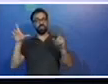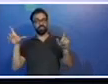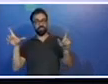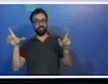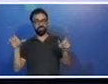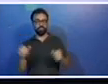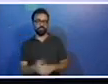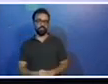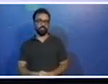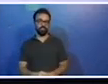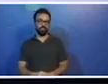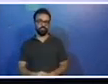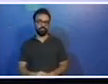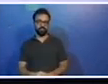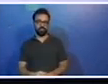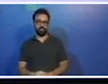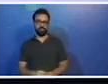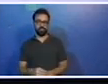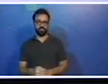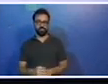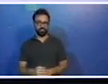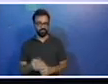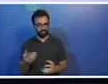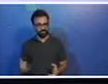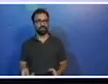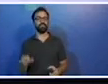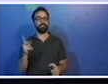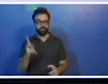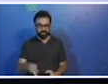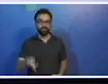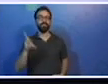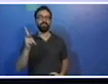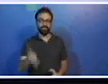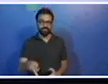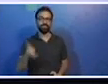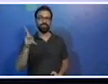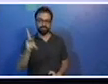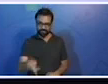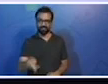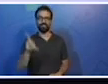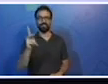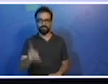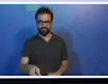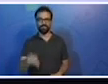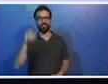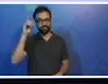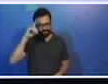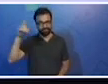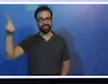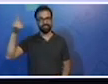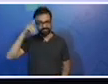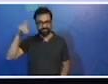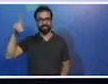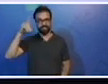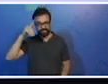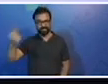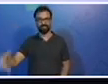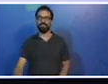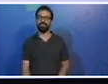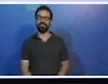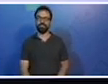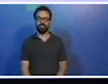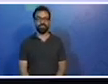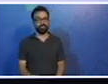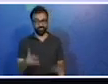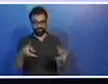manhã. Perceberam que é uma ação que acontece habitualmente, rotineiro, é algo do dia a